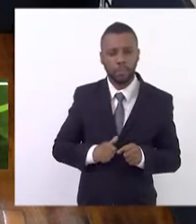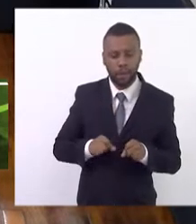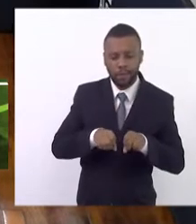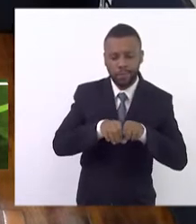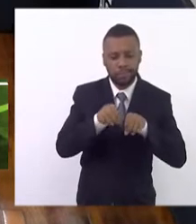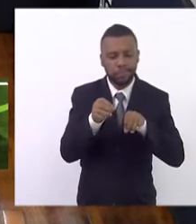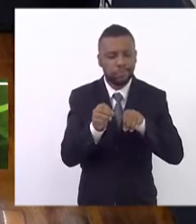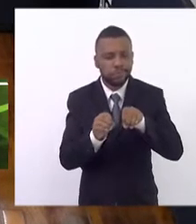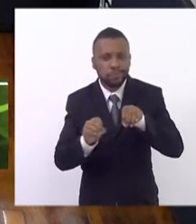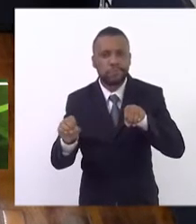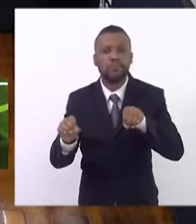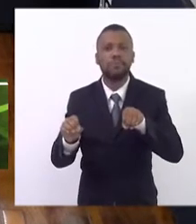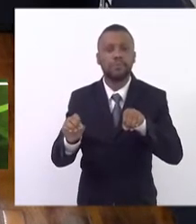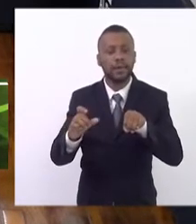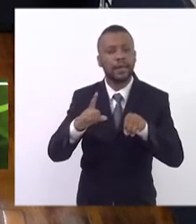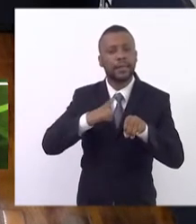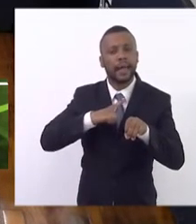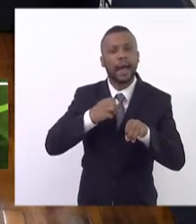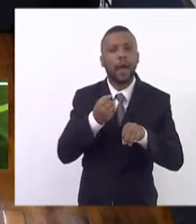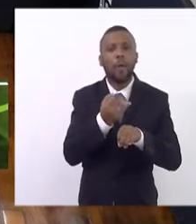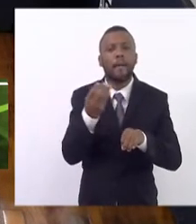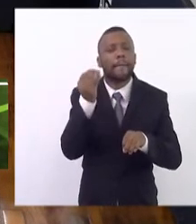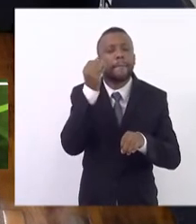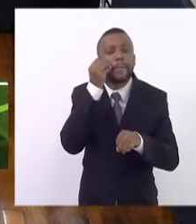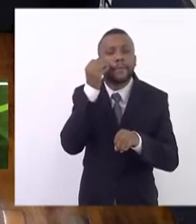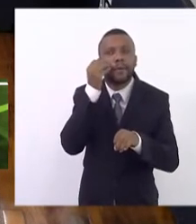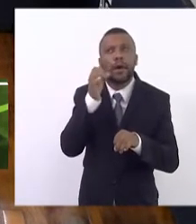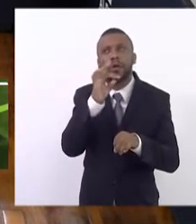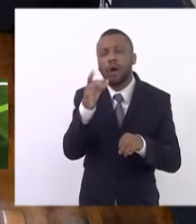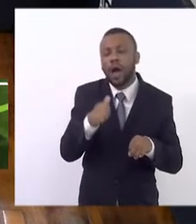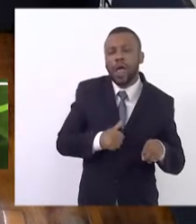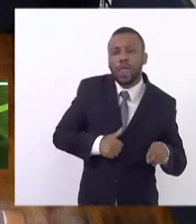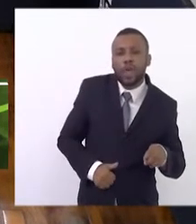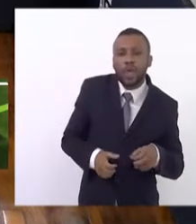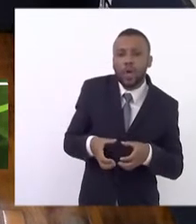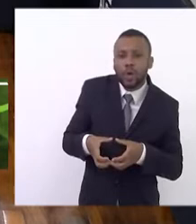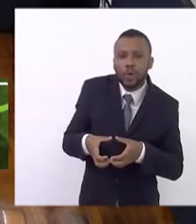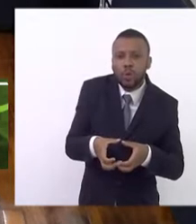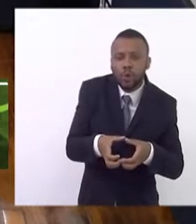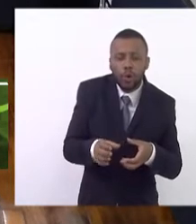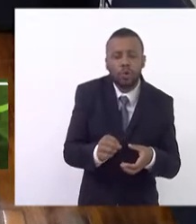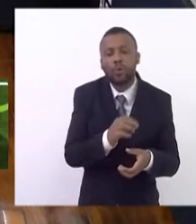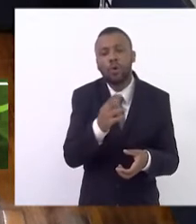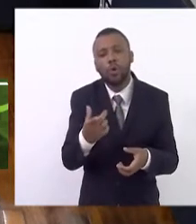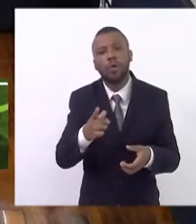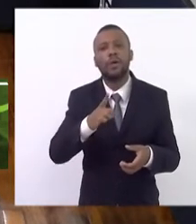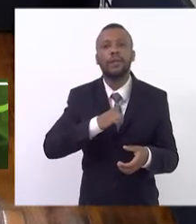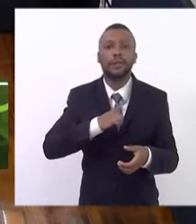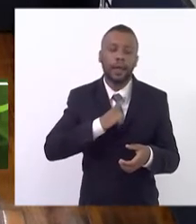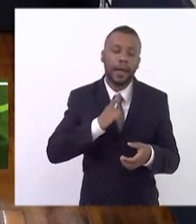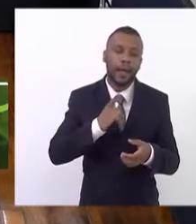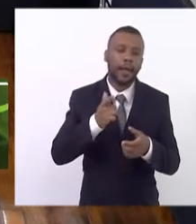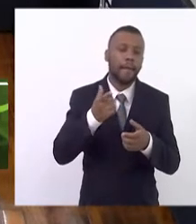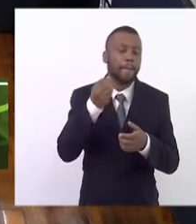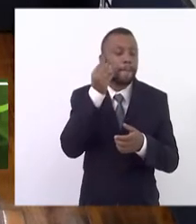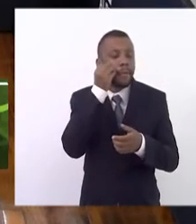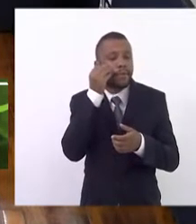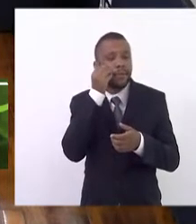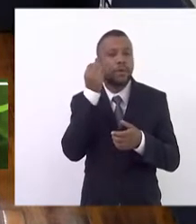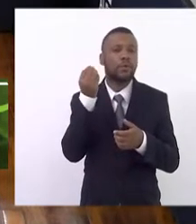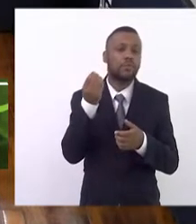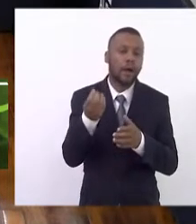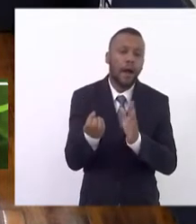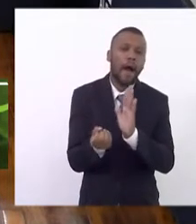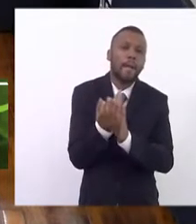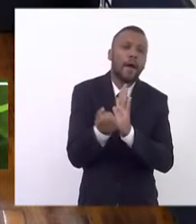tem alguma previsão? É só esgoto ou tem previsão para aumento de capacitação da produção de água?